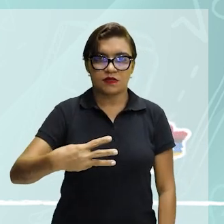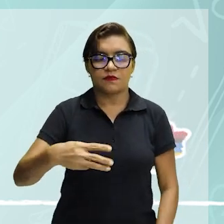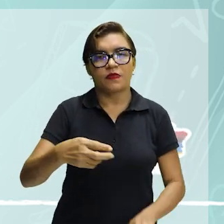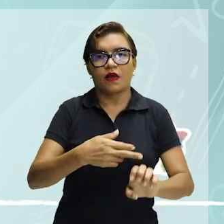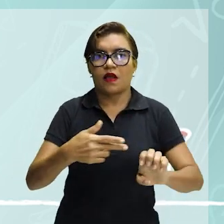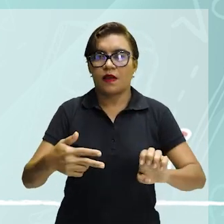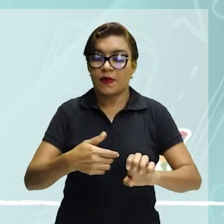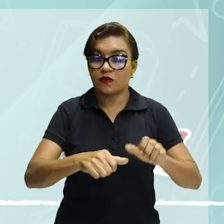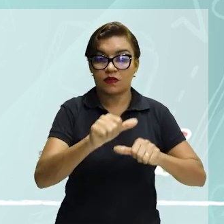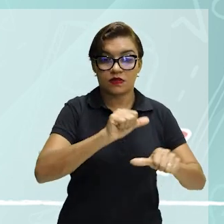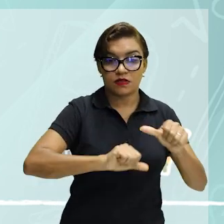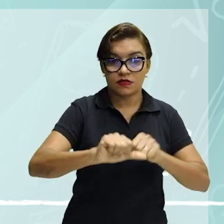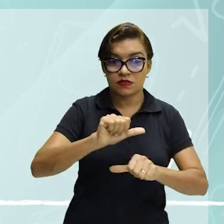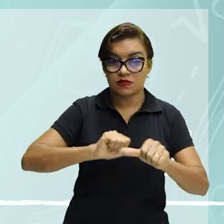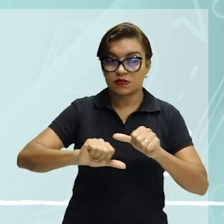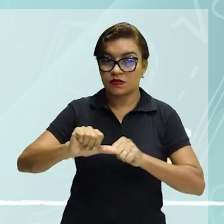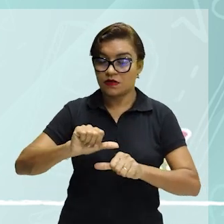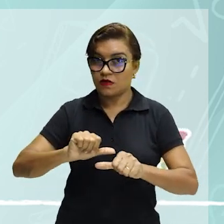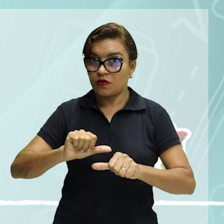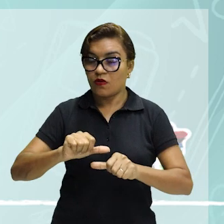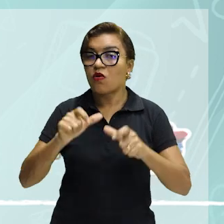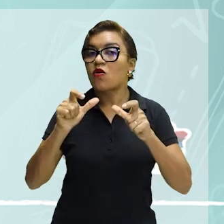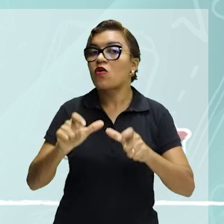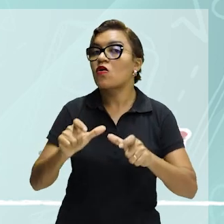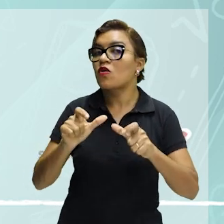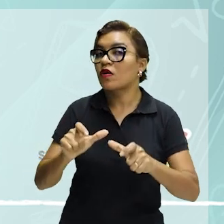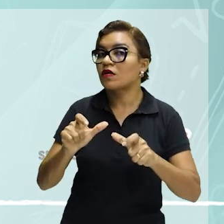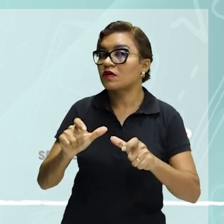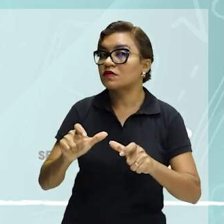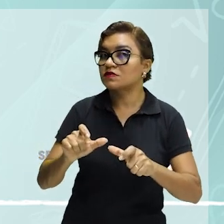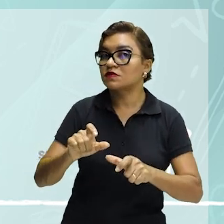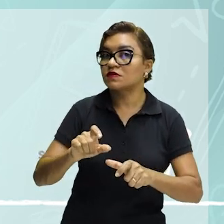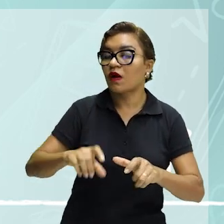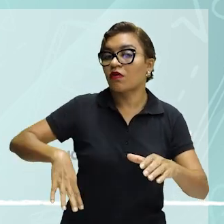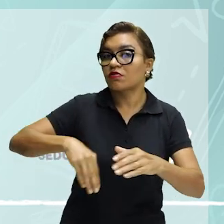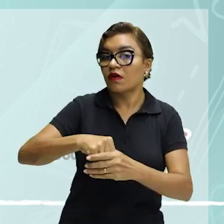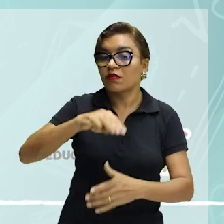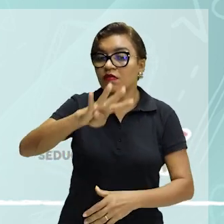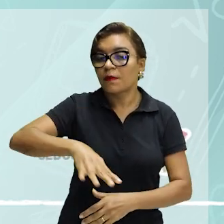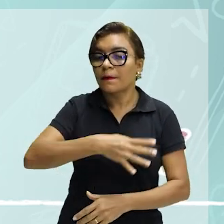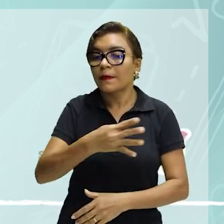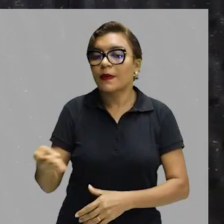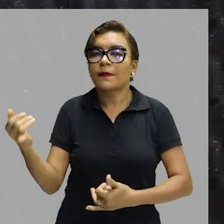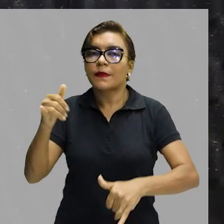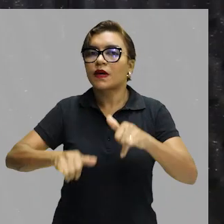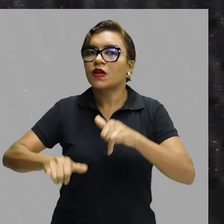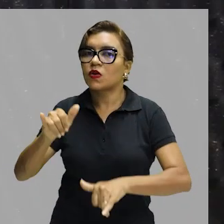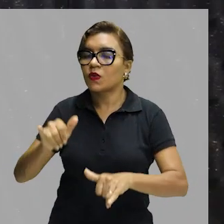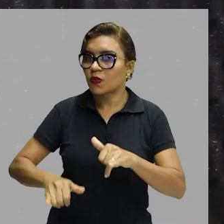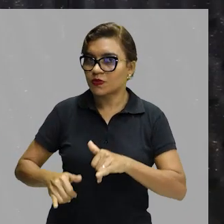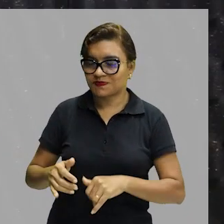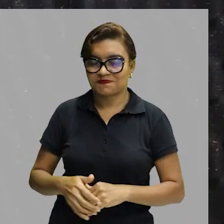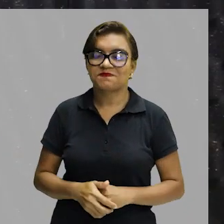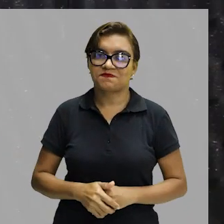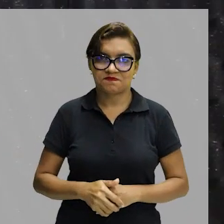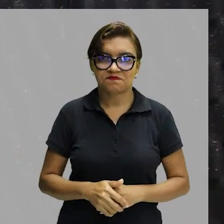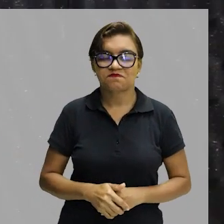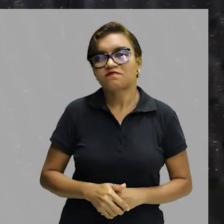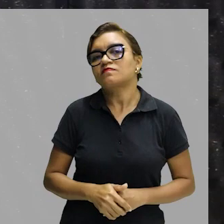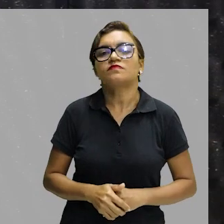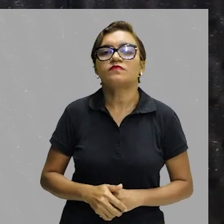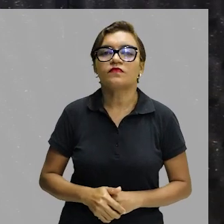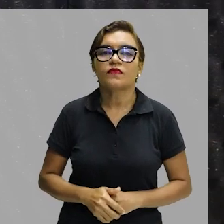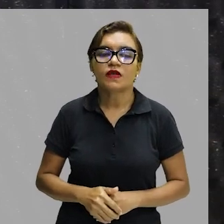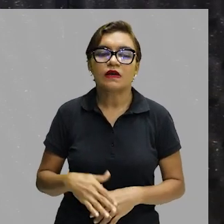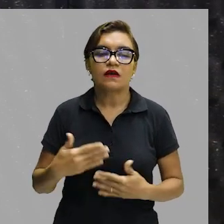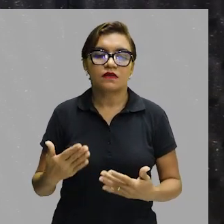de transição e a sua localização na tabela periódica. É o que pede a questão. Então, ele